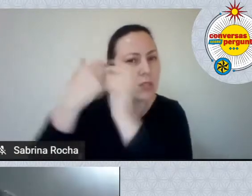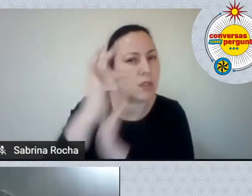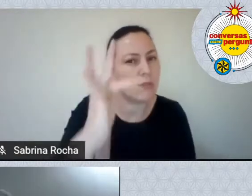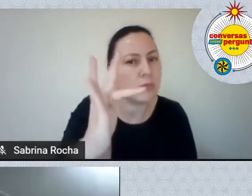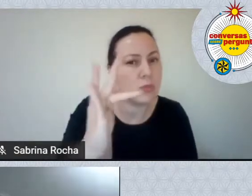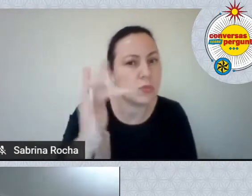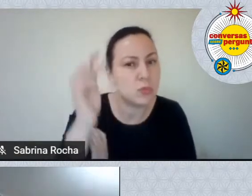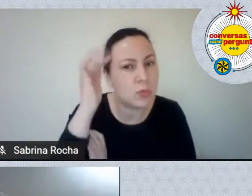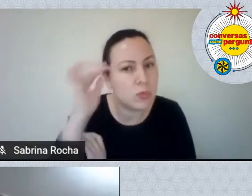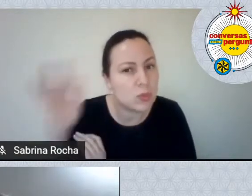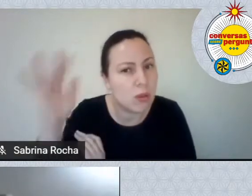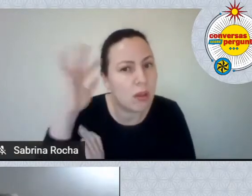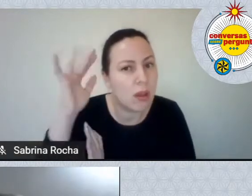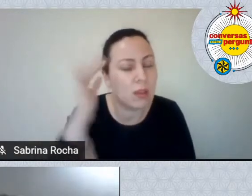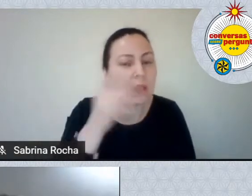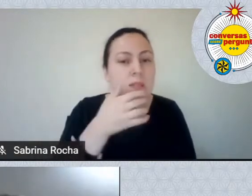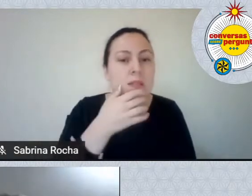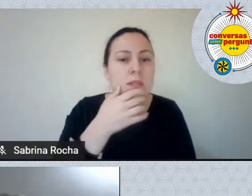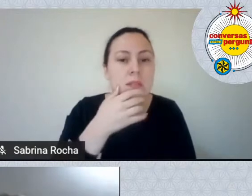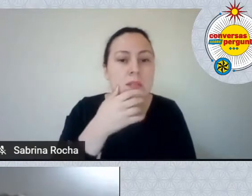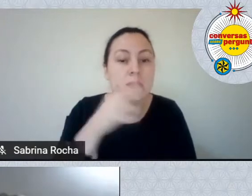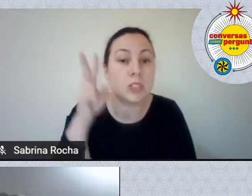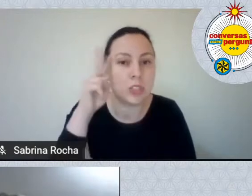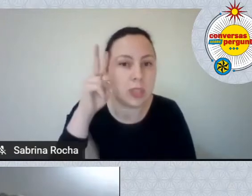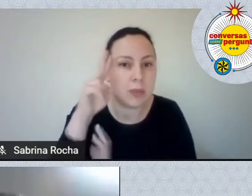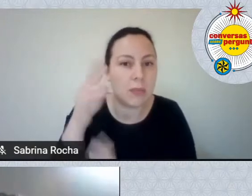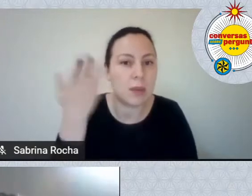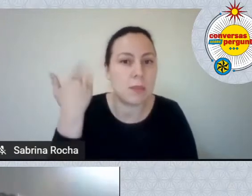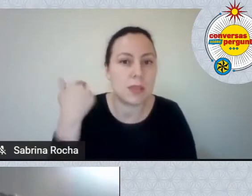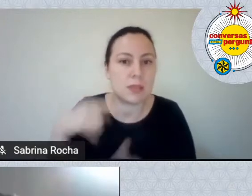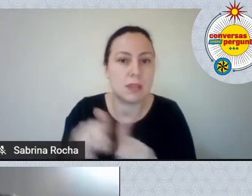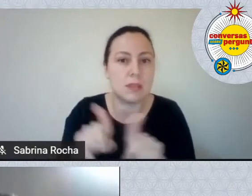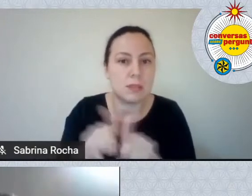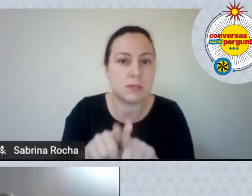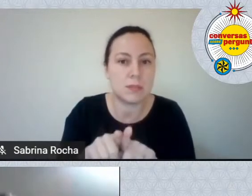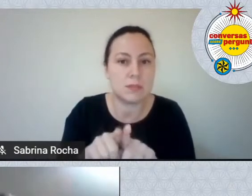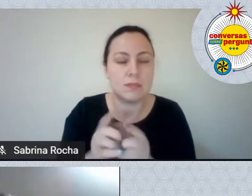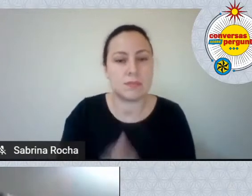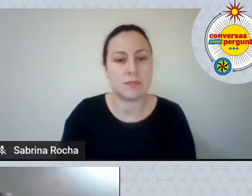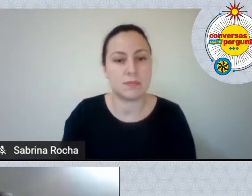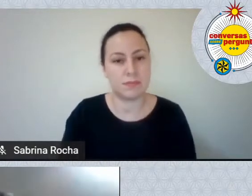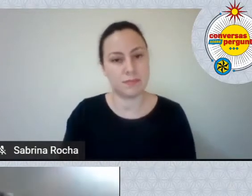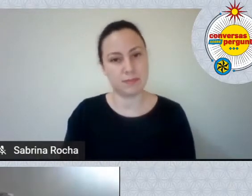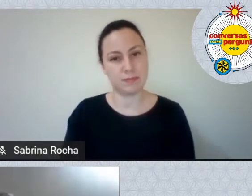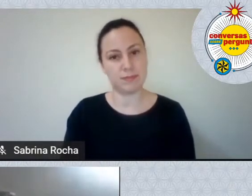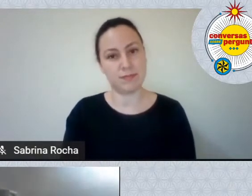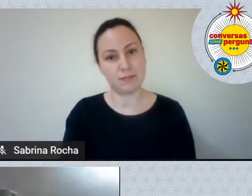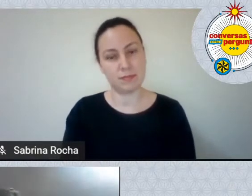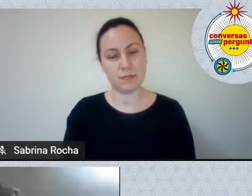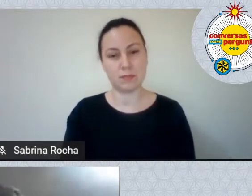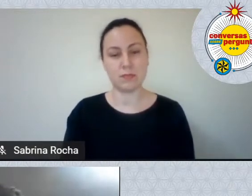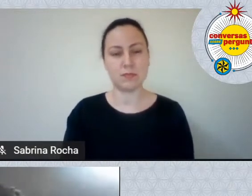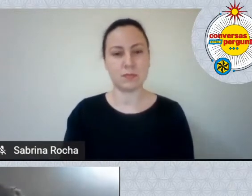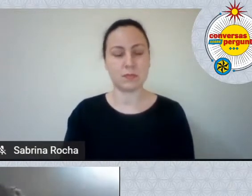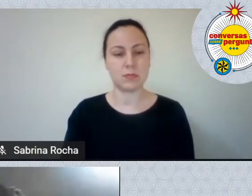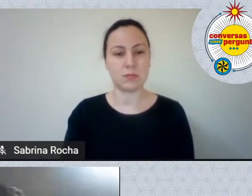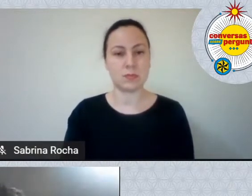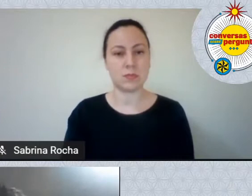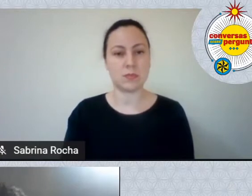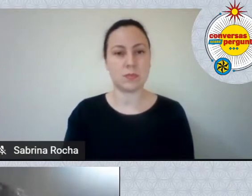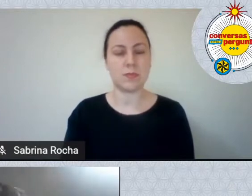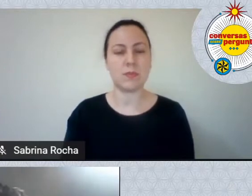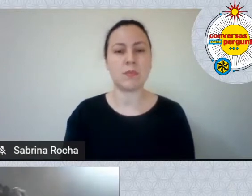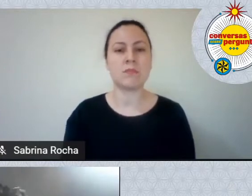sonhar, ou, portanto, de lembrar do passado, de fazer a própria história. Né? O que a